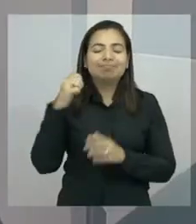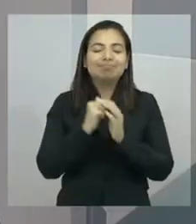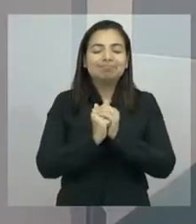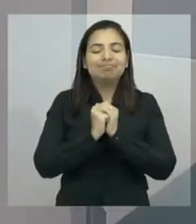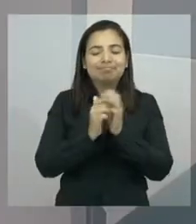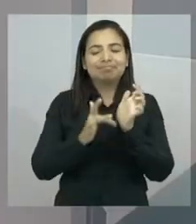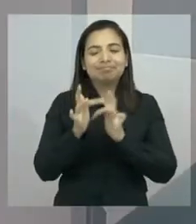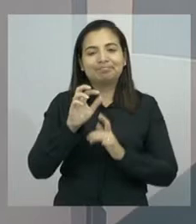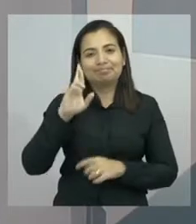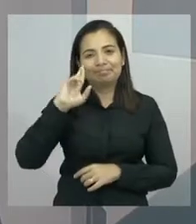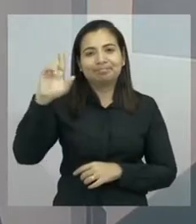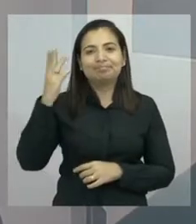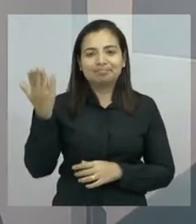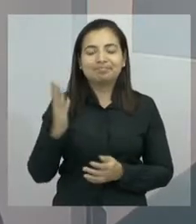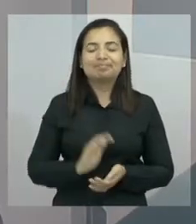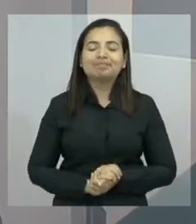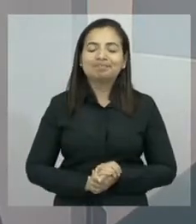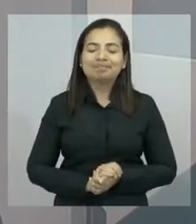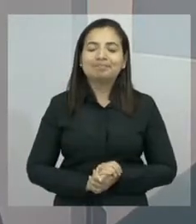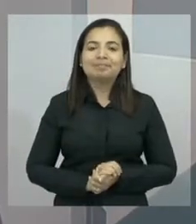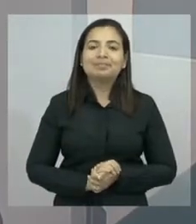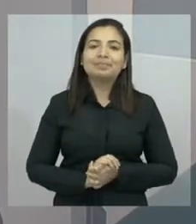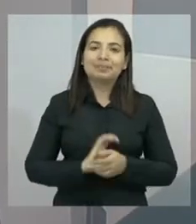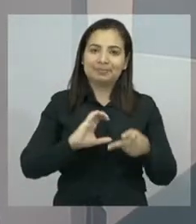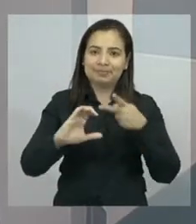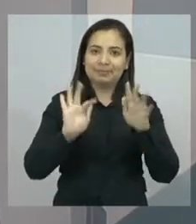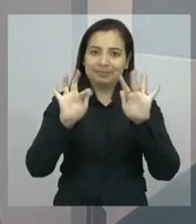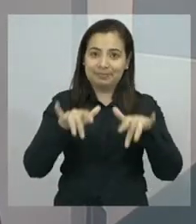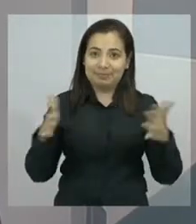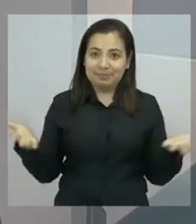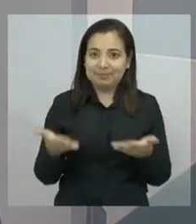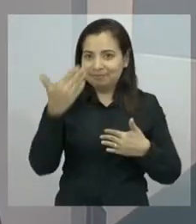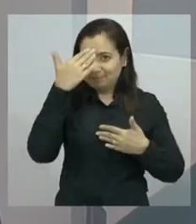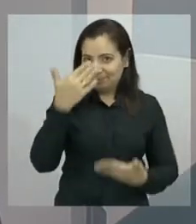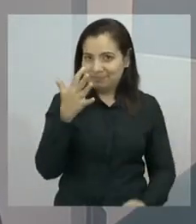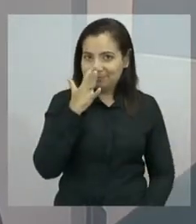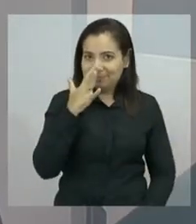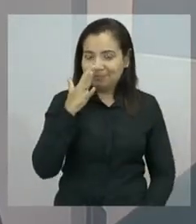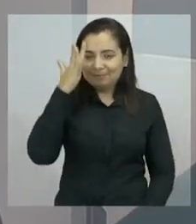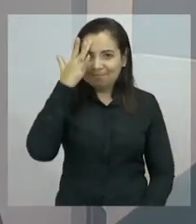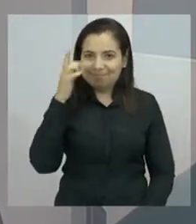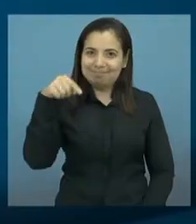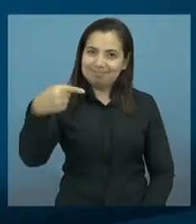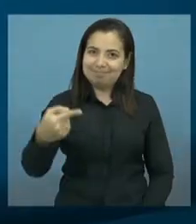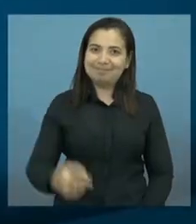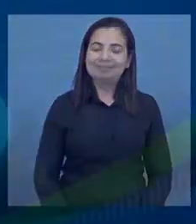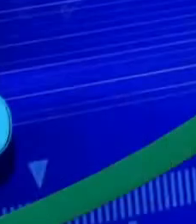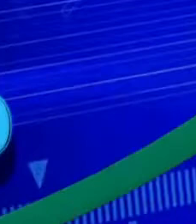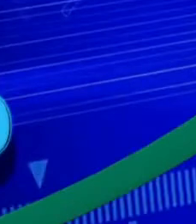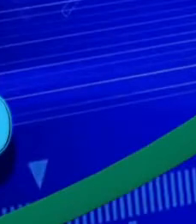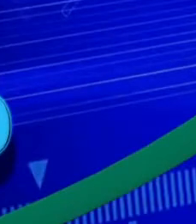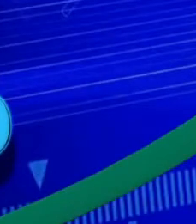bom. Plenário da Cidade termina aqui. Obrigado pela sua companhia e até amanhã.